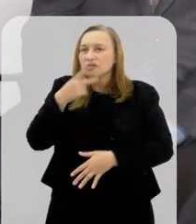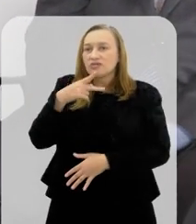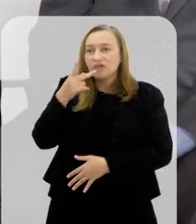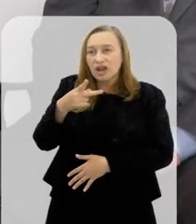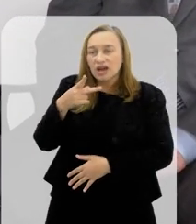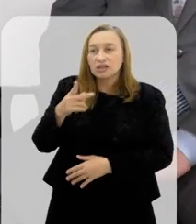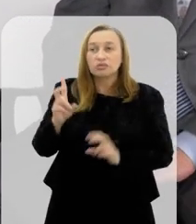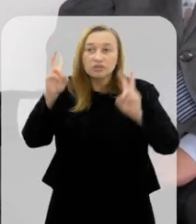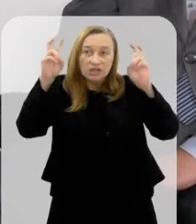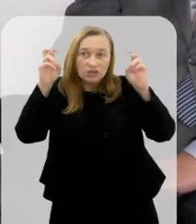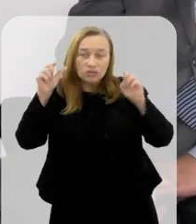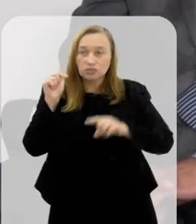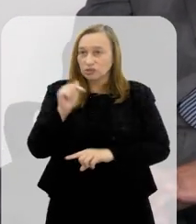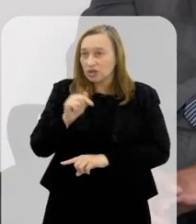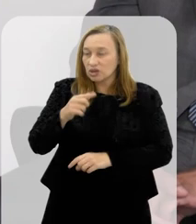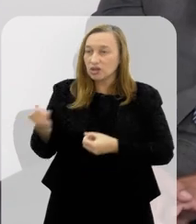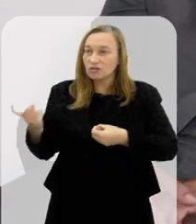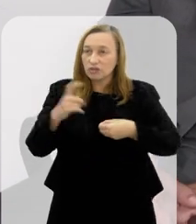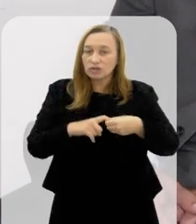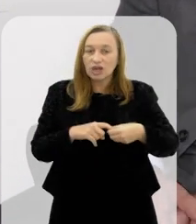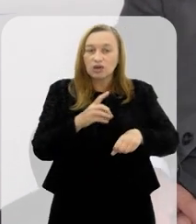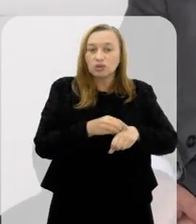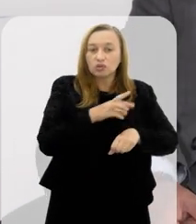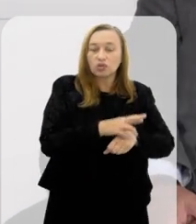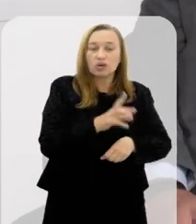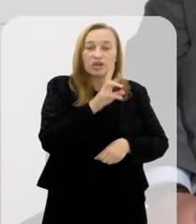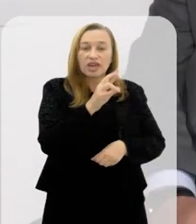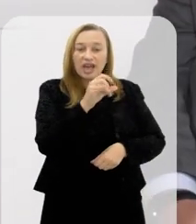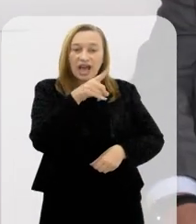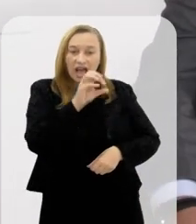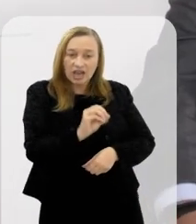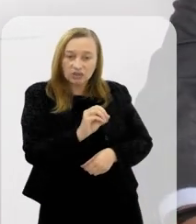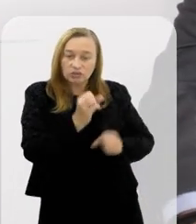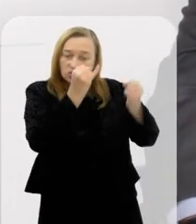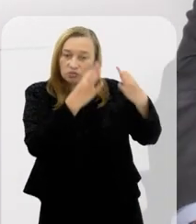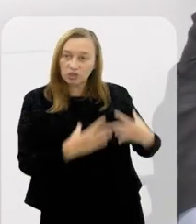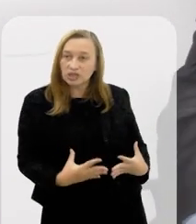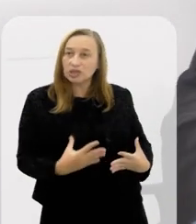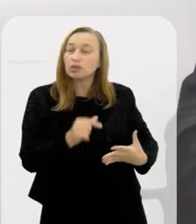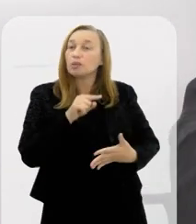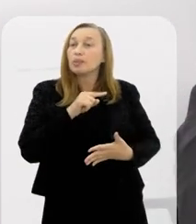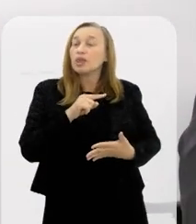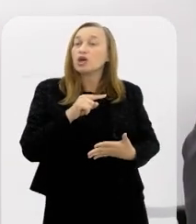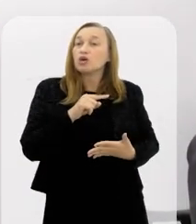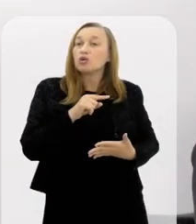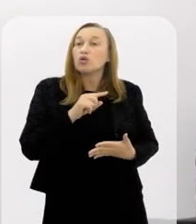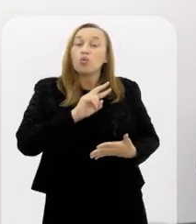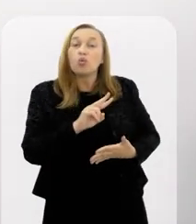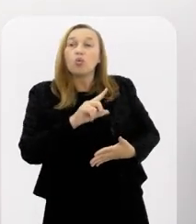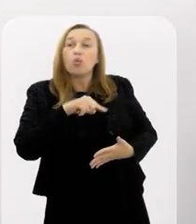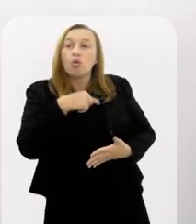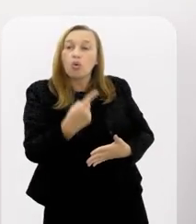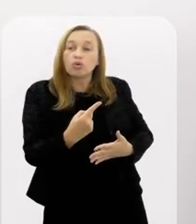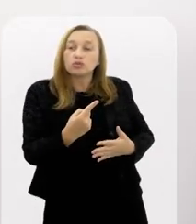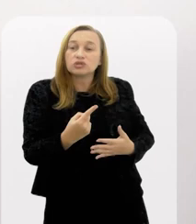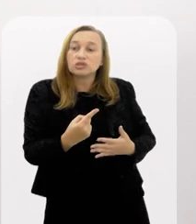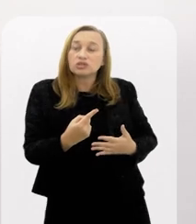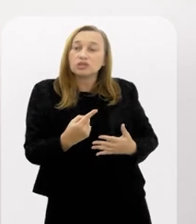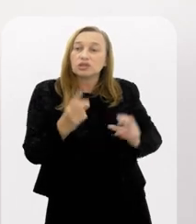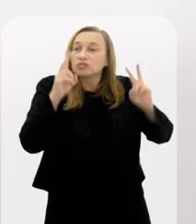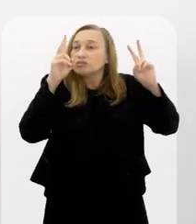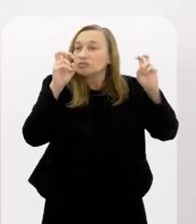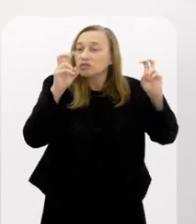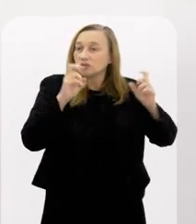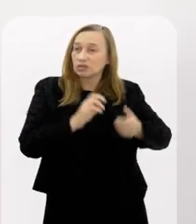falar sobre esses aspectos aqui queria voltar aqui com o Dr Ricardo trazendo aí eh o o outro lado da questão